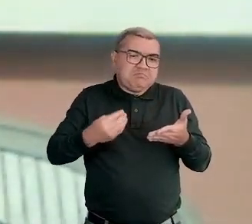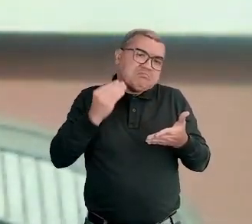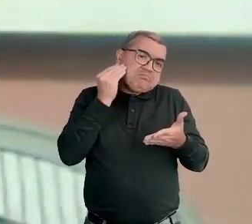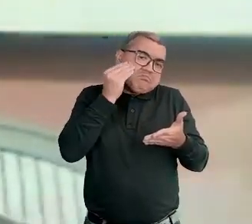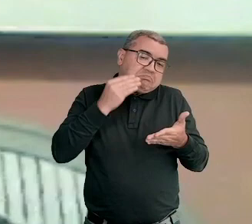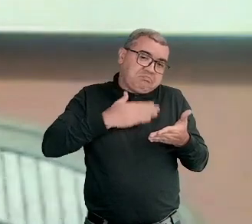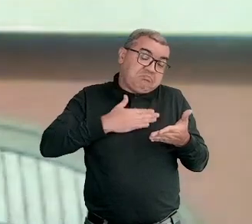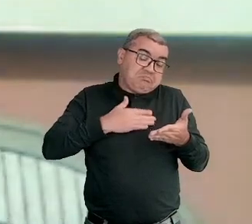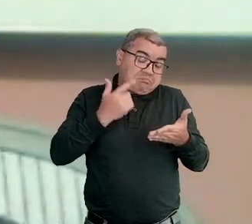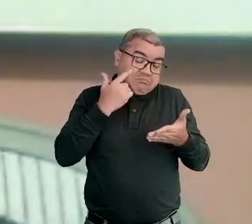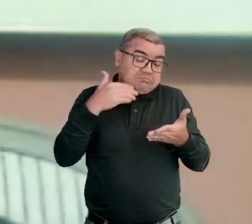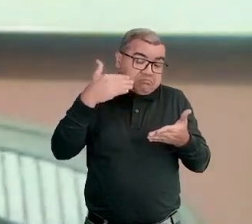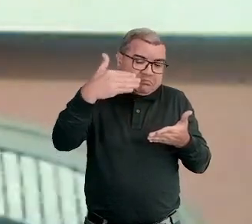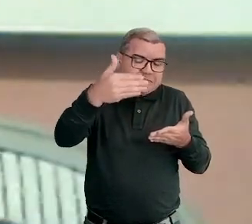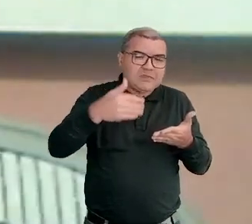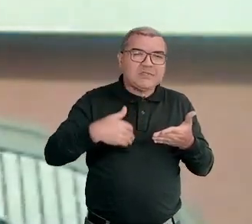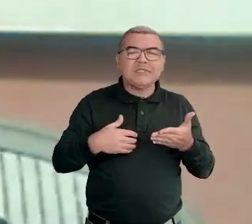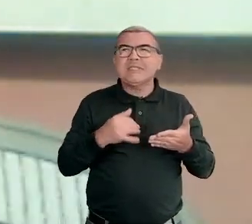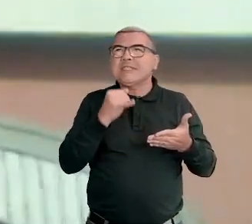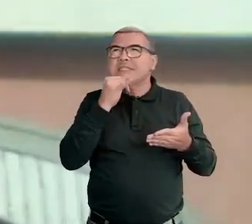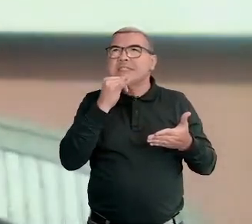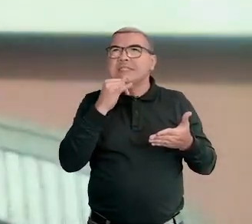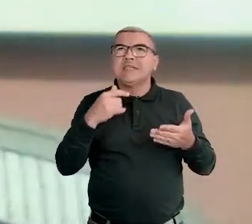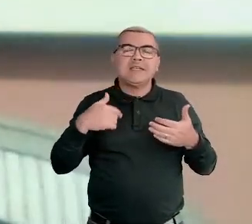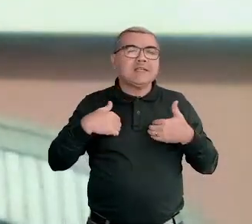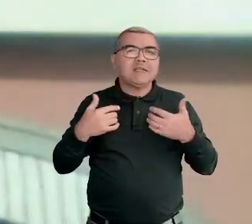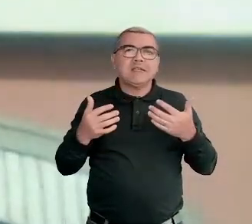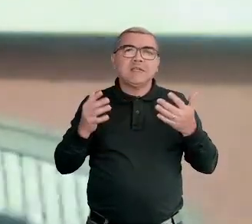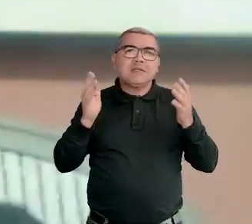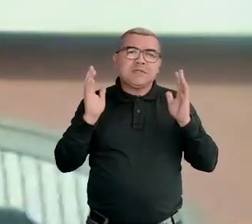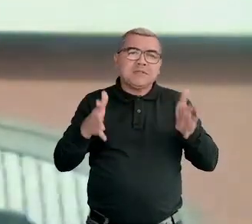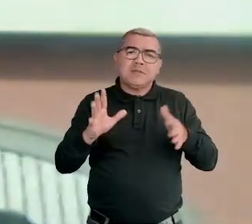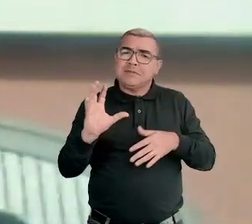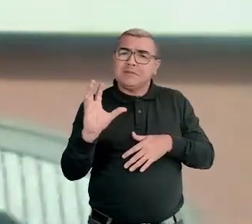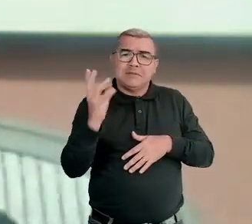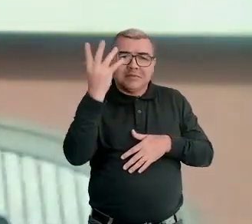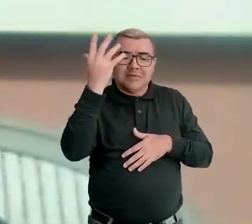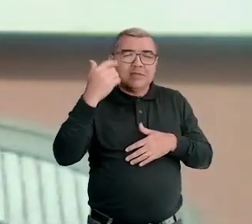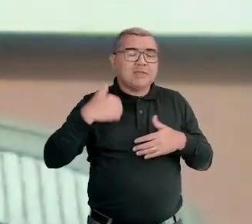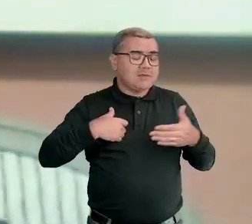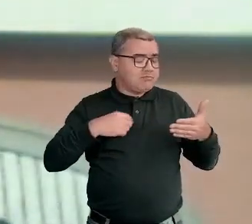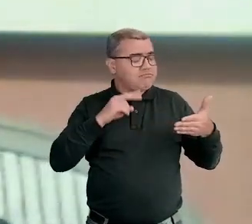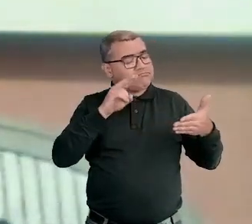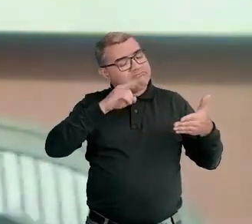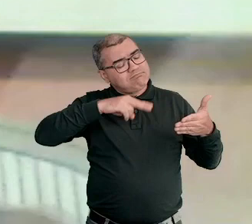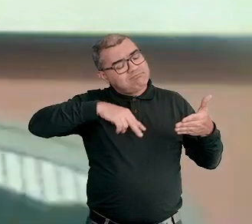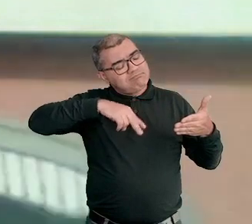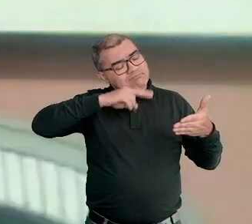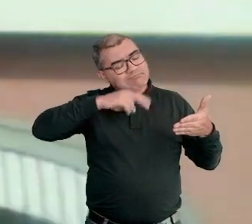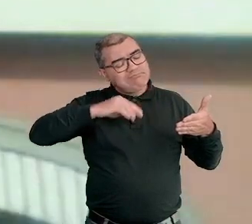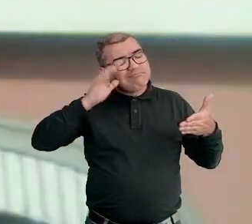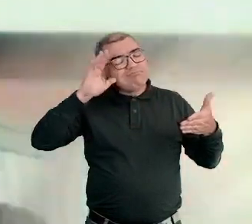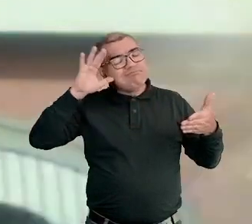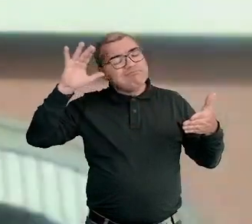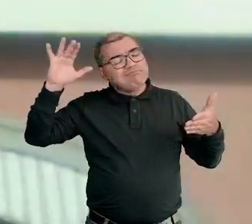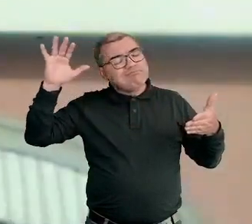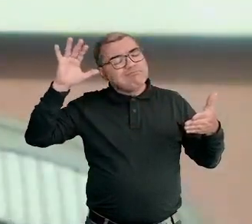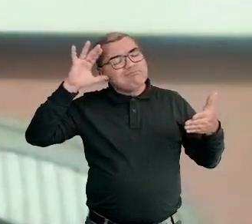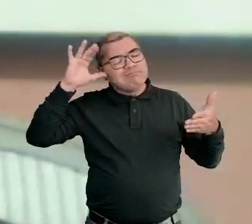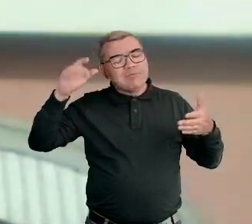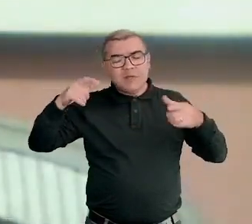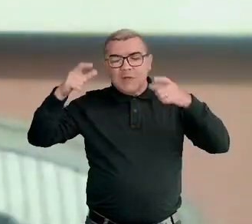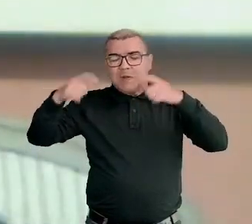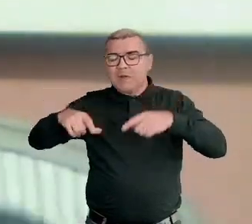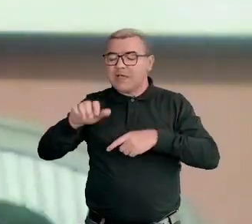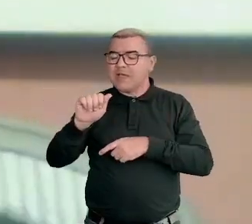assim, por exemplo, me perder nas ruelas de Alexandria, procurando a casa